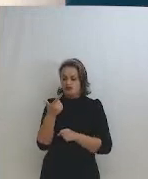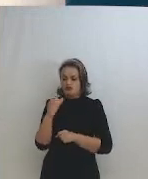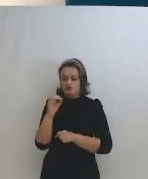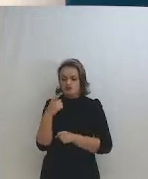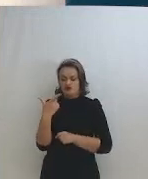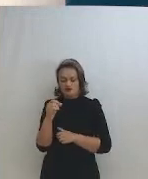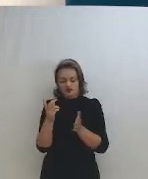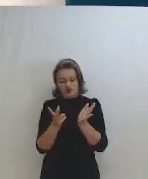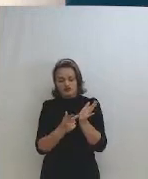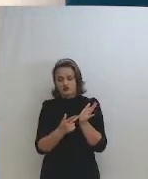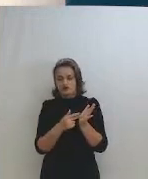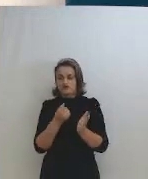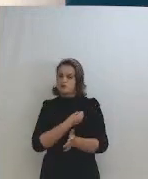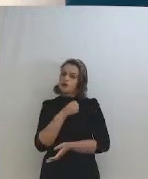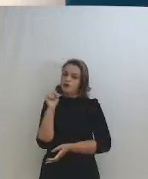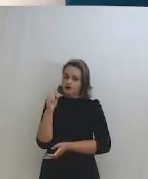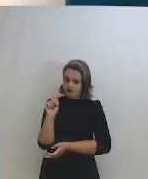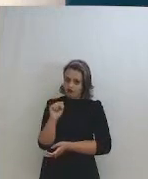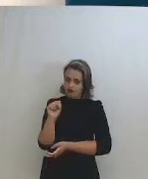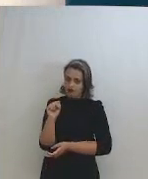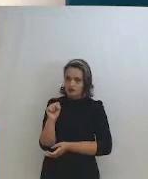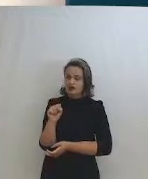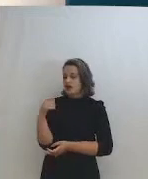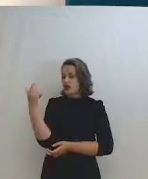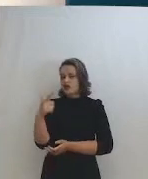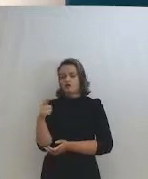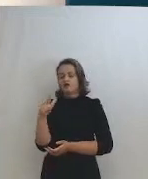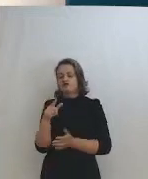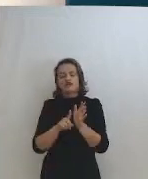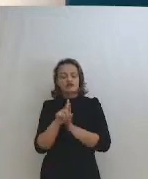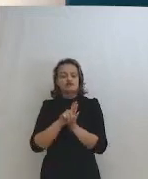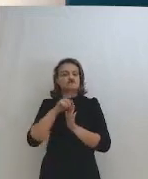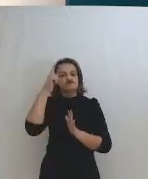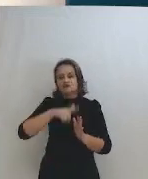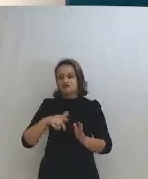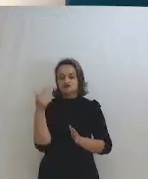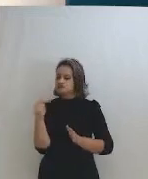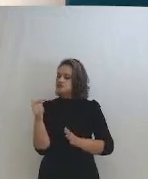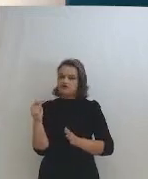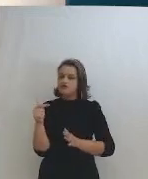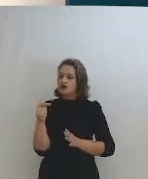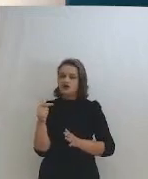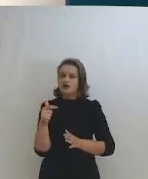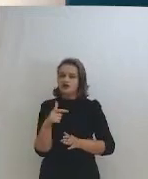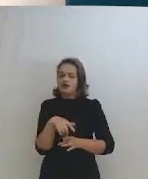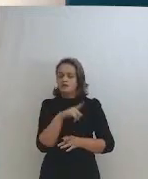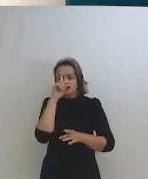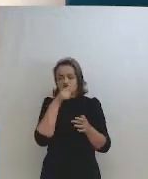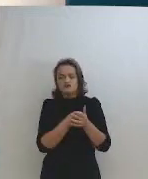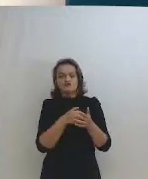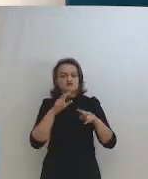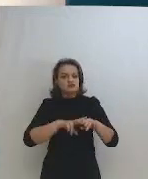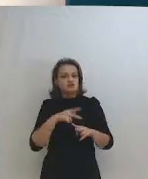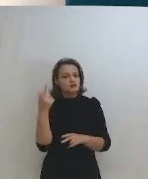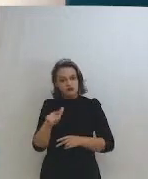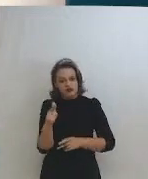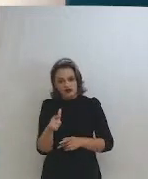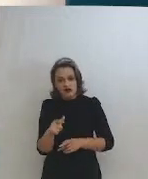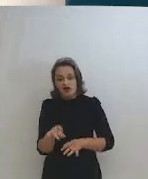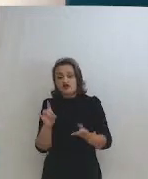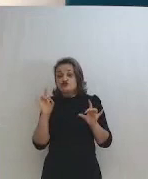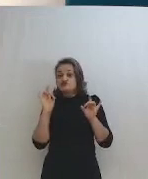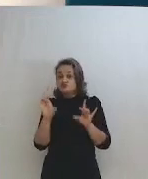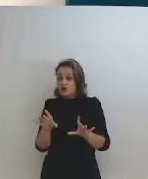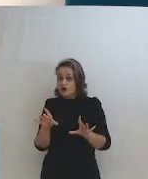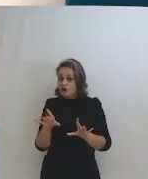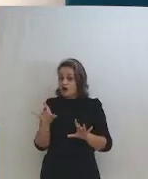88, não houve a revisão da manutenção da prisão preventiva, apenas e tão somente